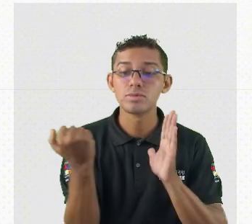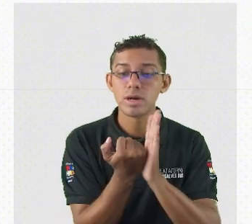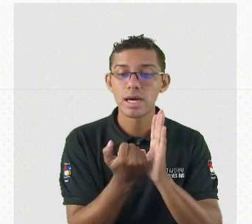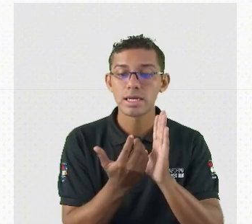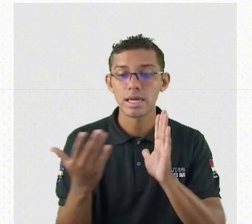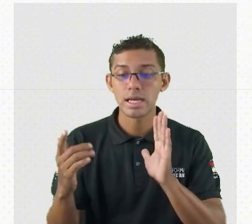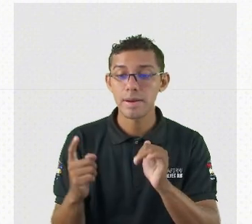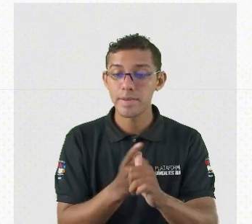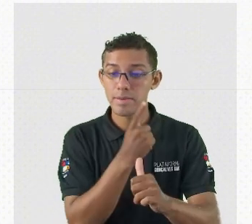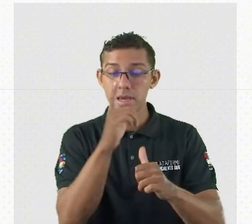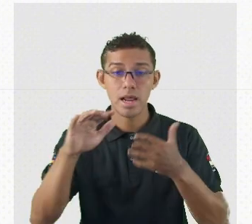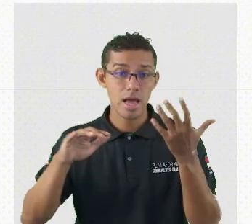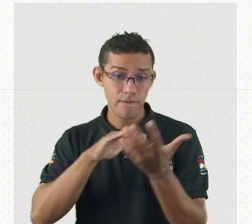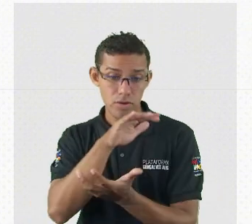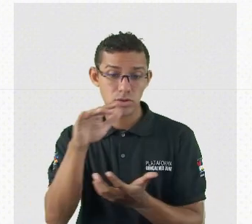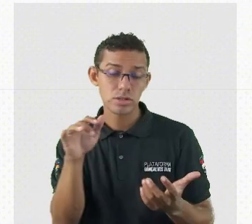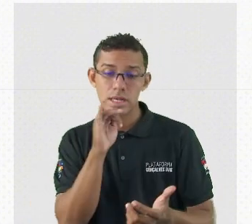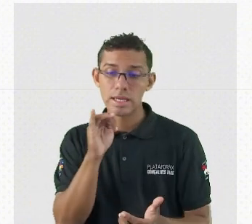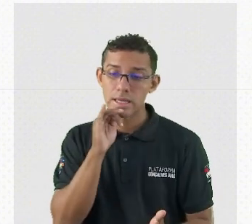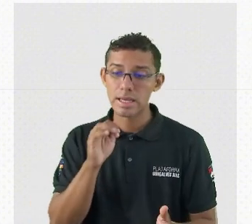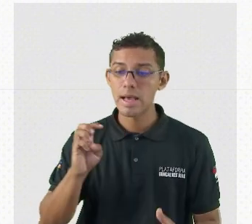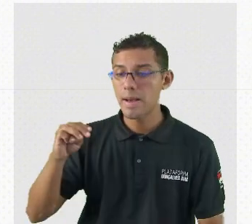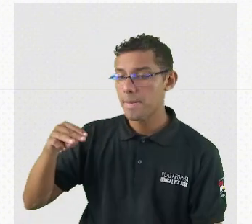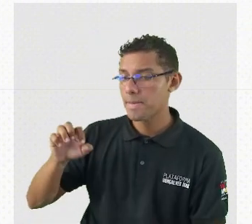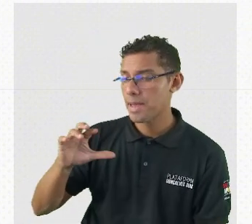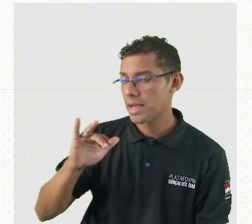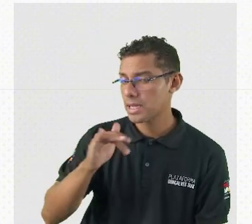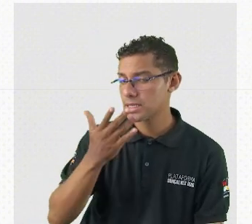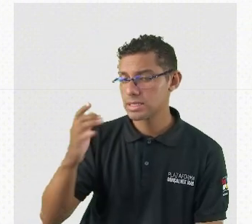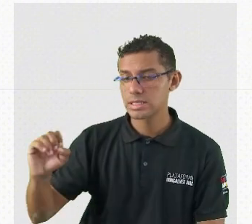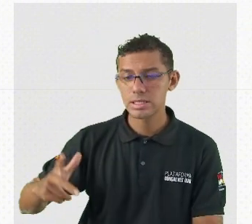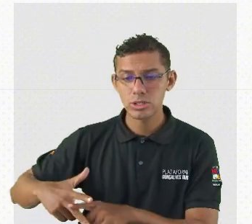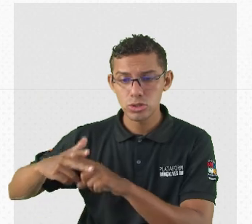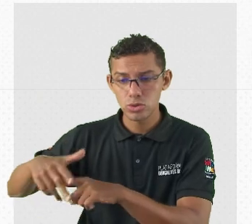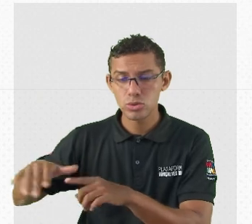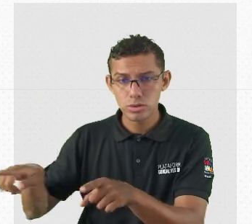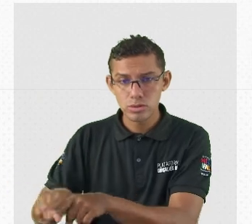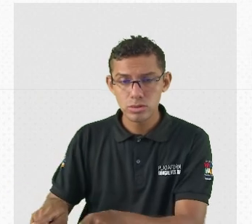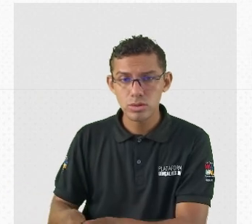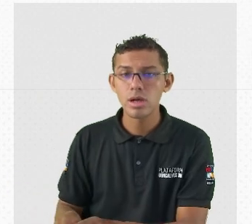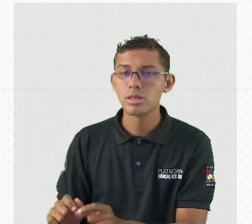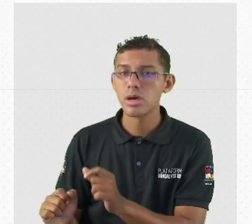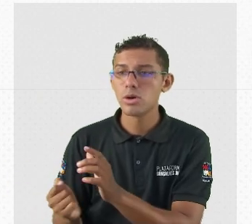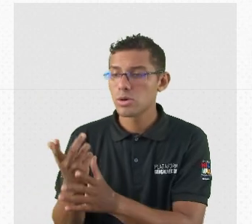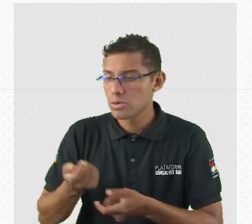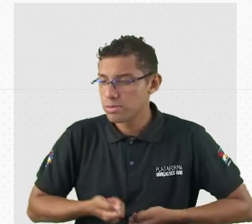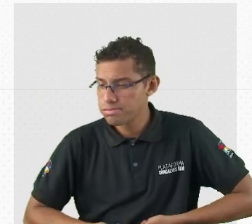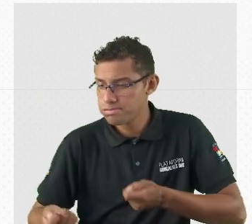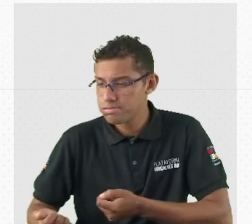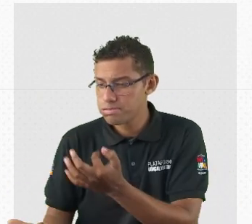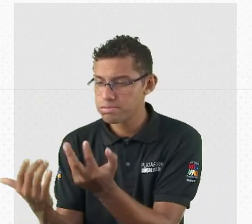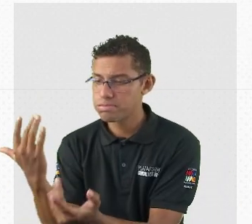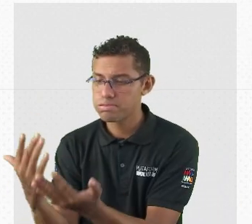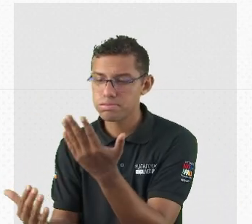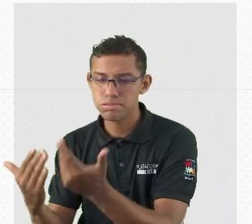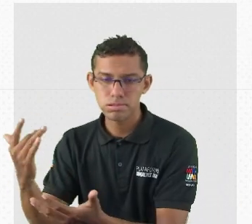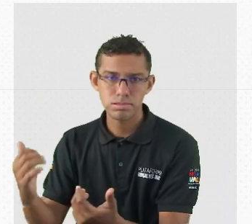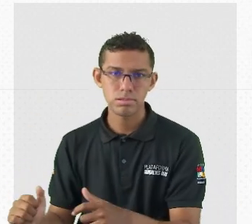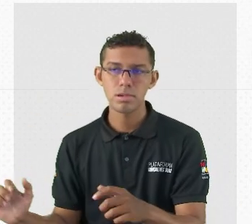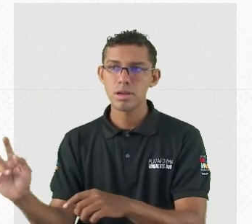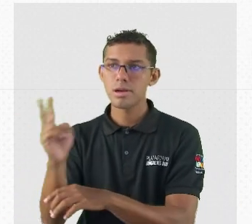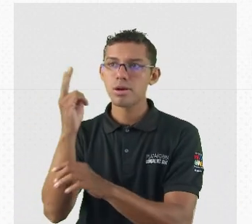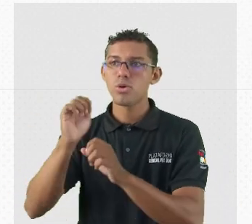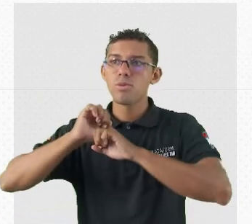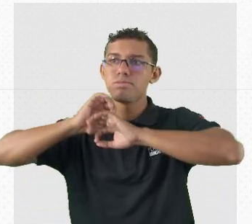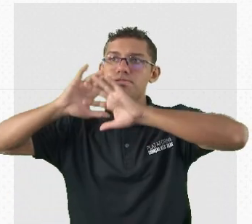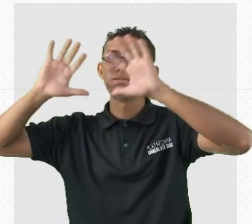primeira revolução, será o início da mecanização com o surgimento das máquinas a vapor, gente, tá? De James Watt. Há aí muito